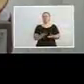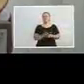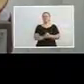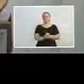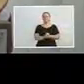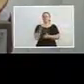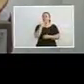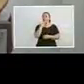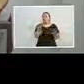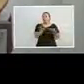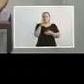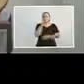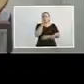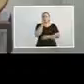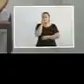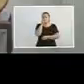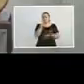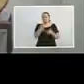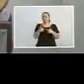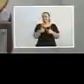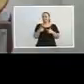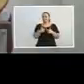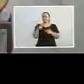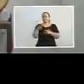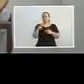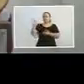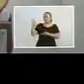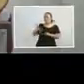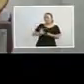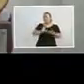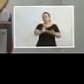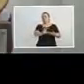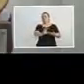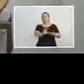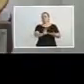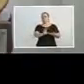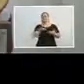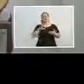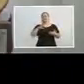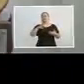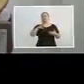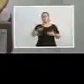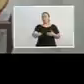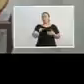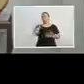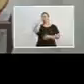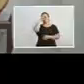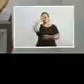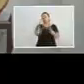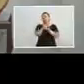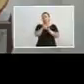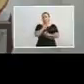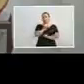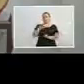nessa situação emergencial, que esses repasses pudessem ser efetuados a todos os hospitais de Santa Catarina. Então,